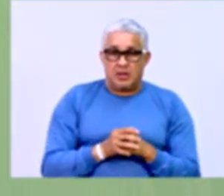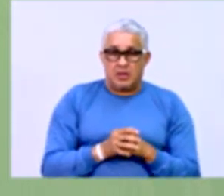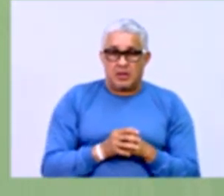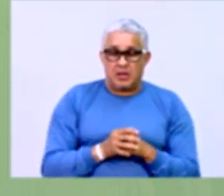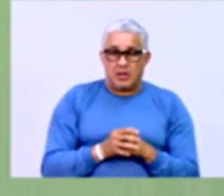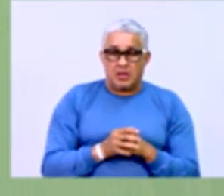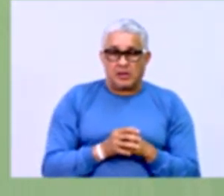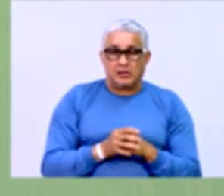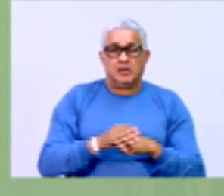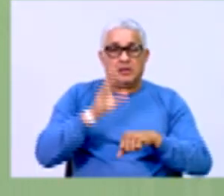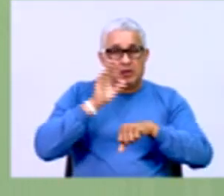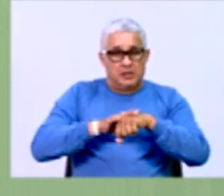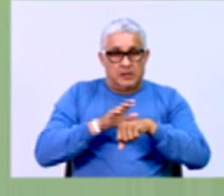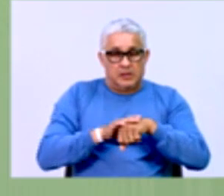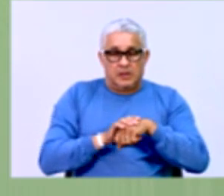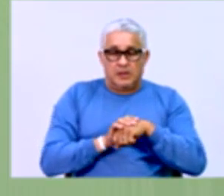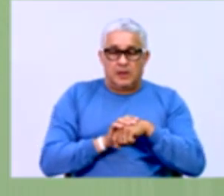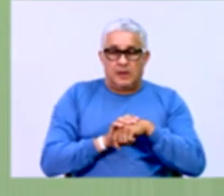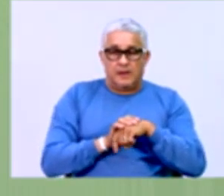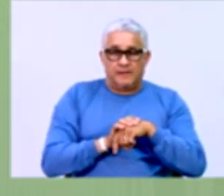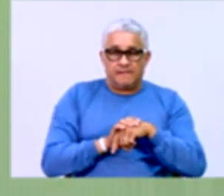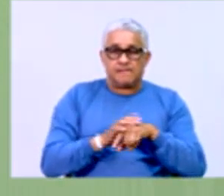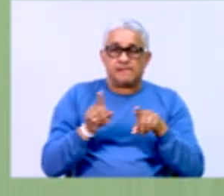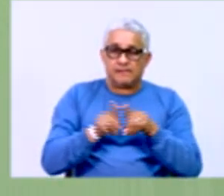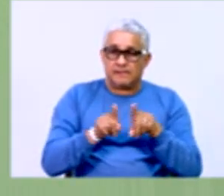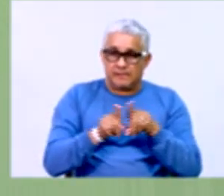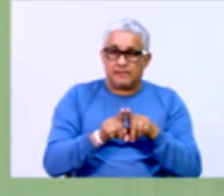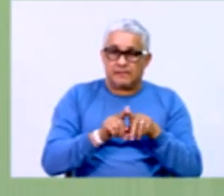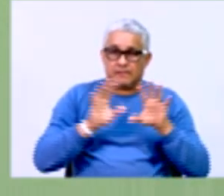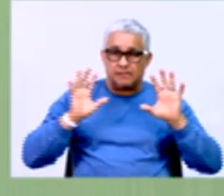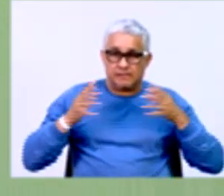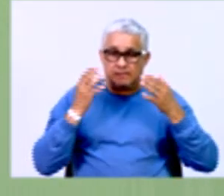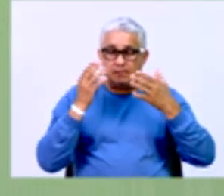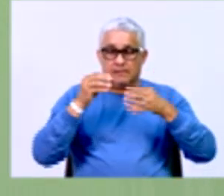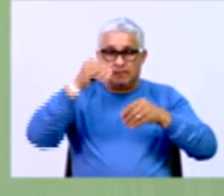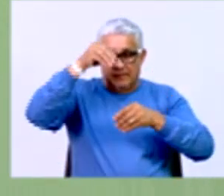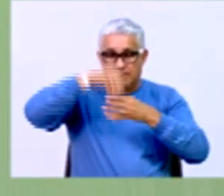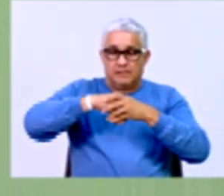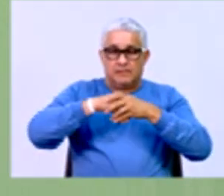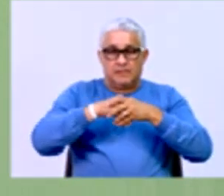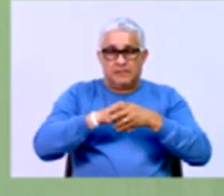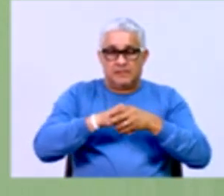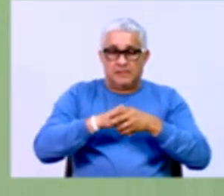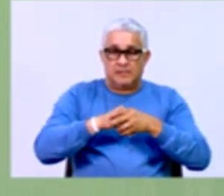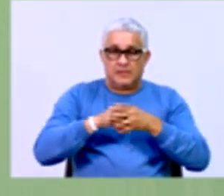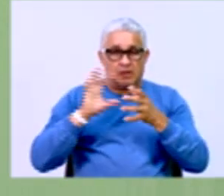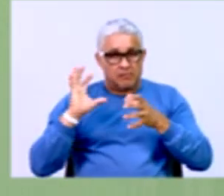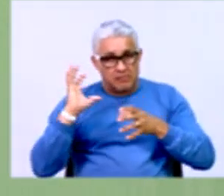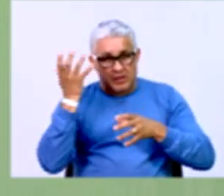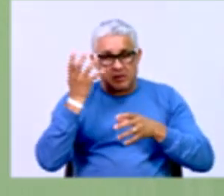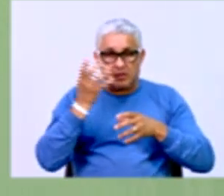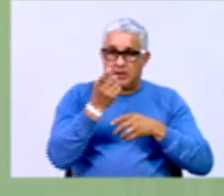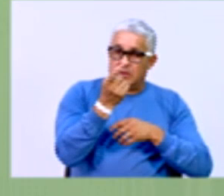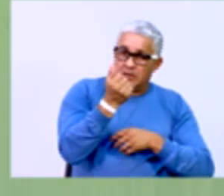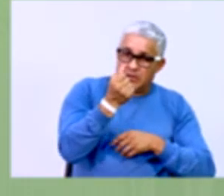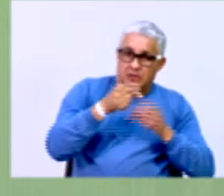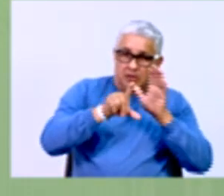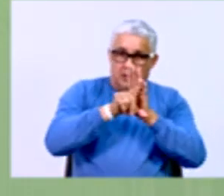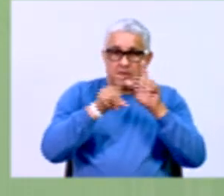sobre ações e eventos econômicos, legais, olha só, econômicos,